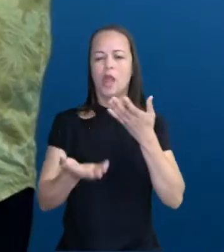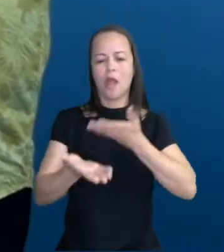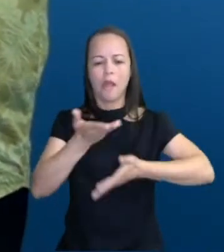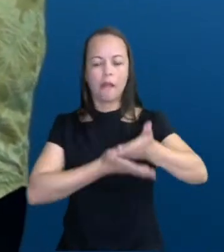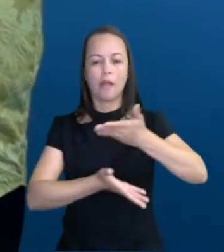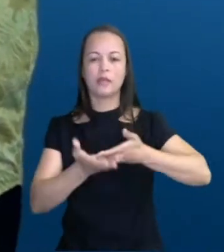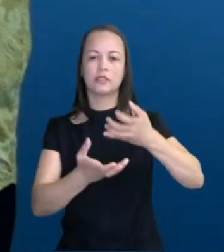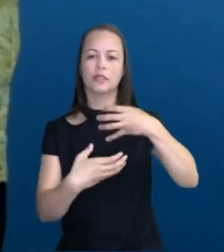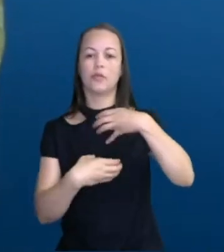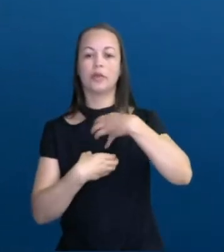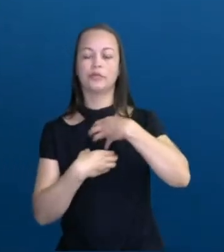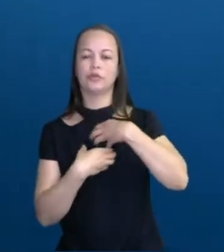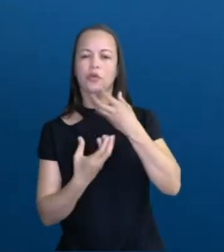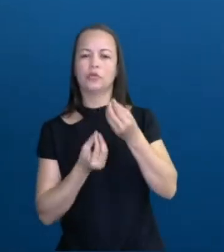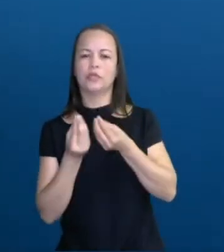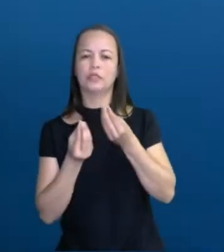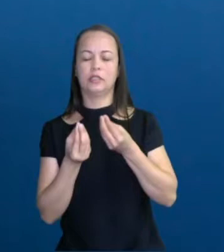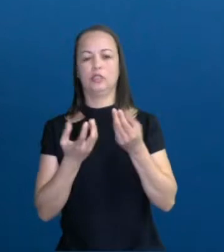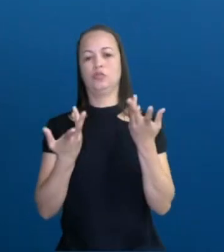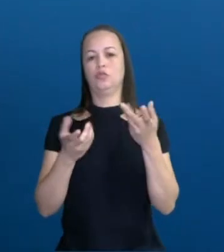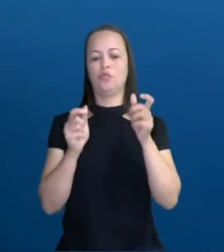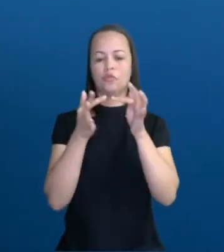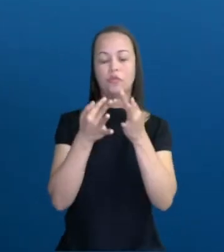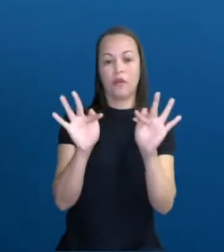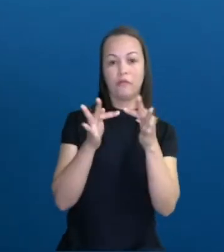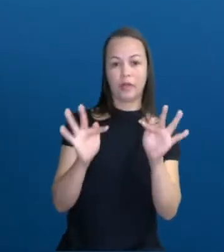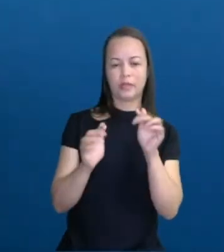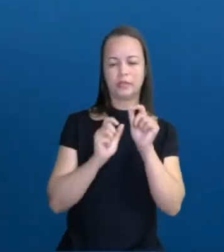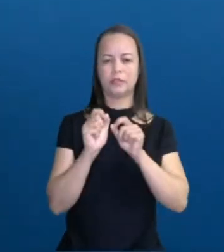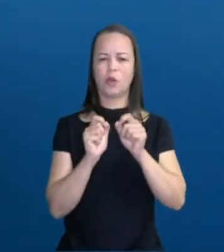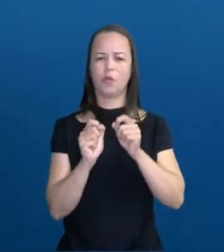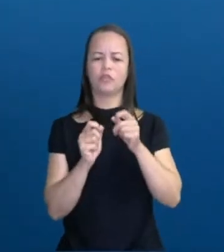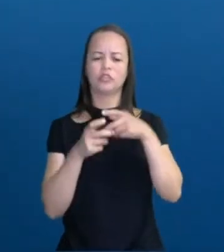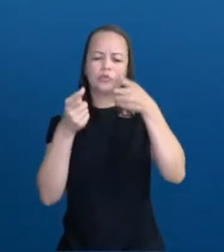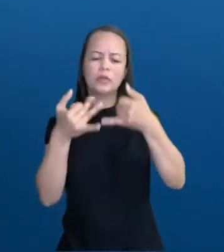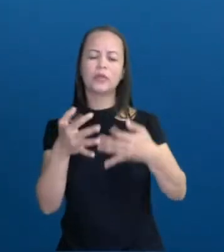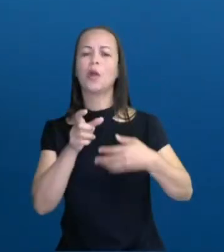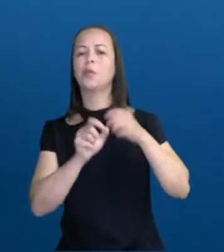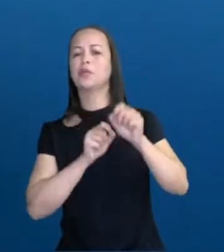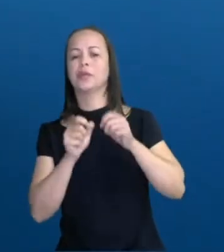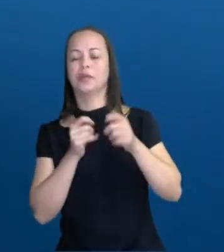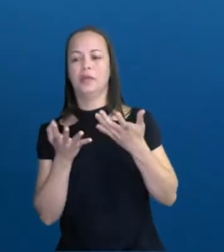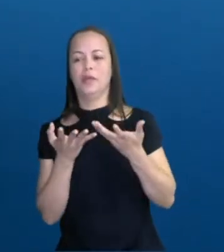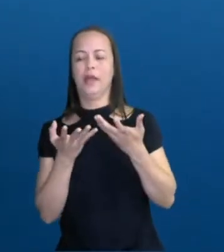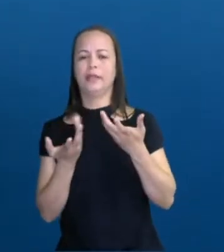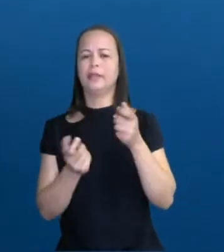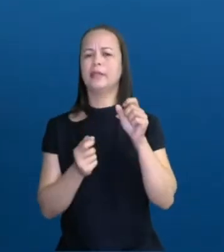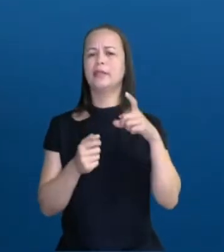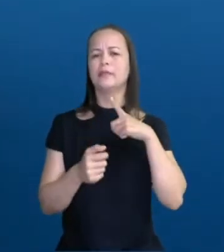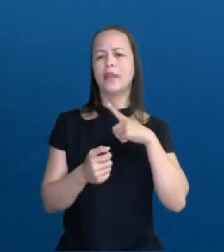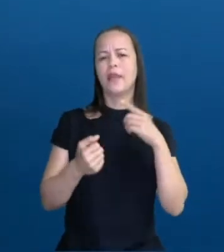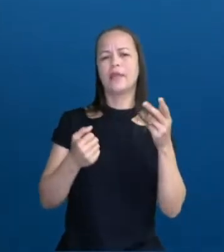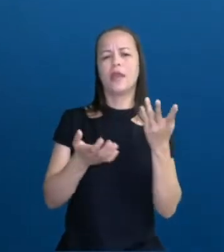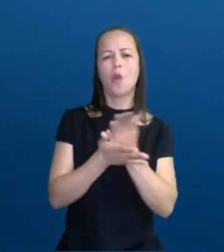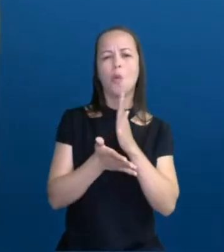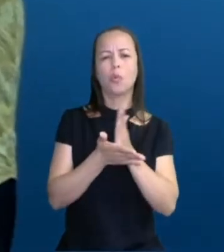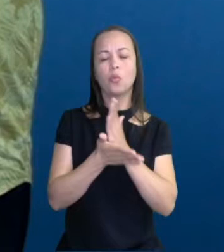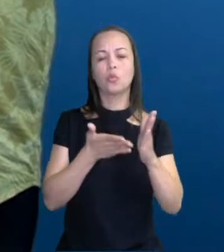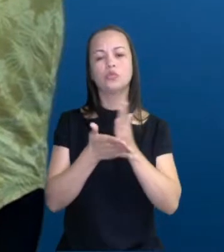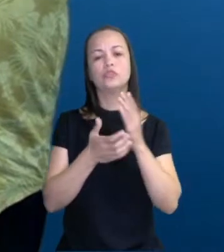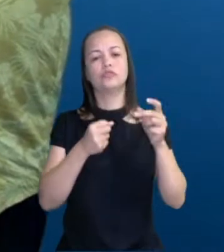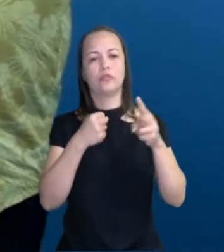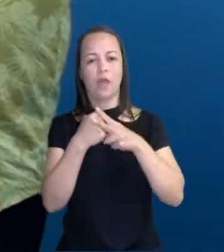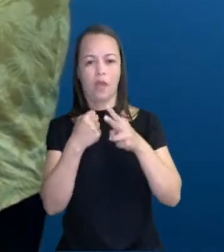que é que eu estou querendo dizer com isso? Há alguns verbos que não possuem um sentido completo. Com isso,